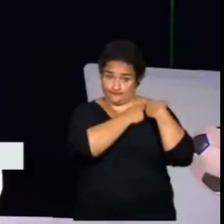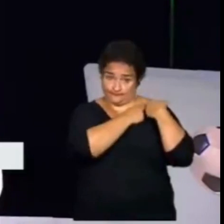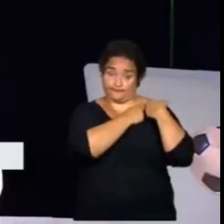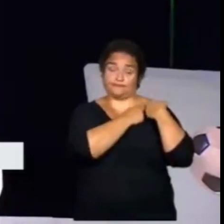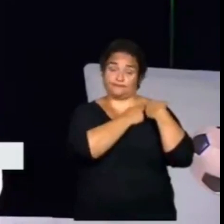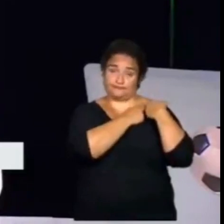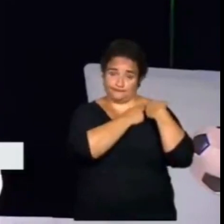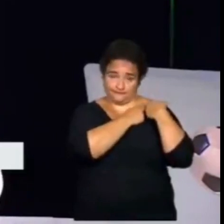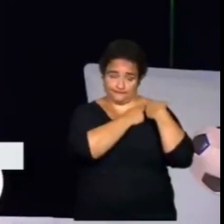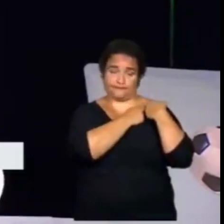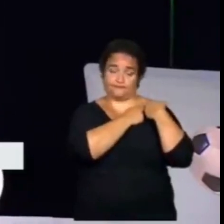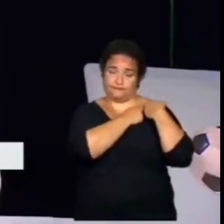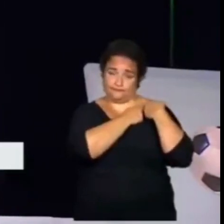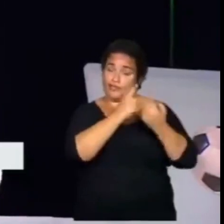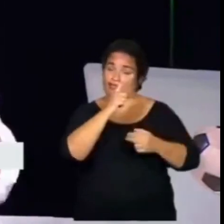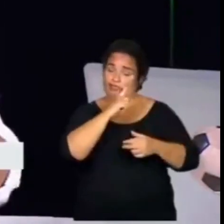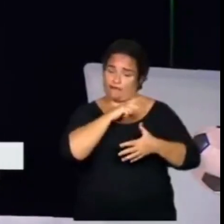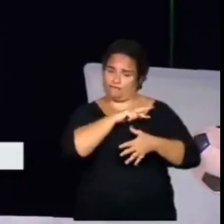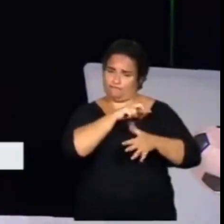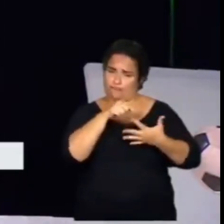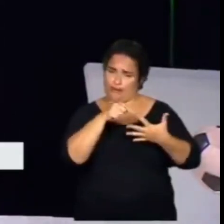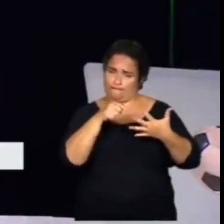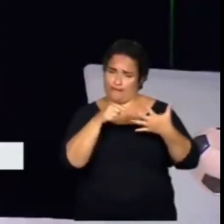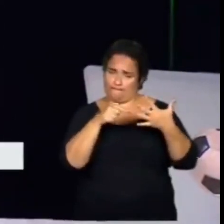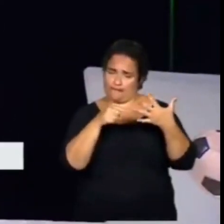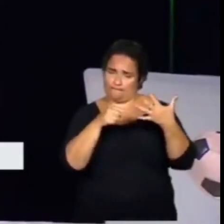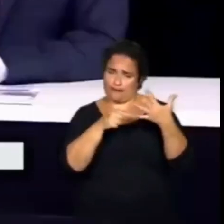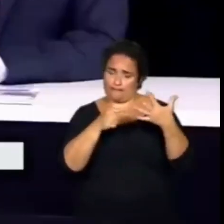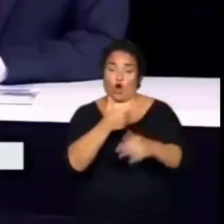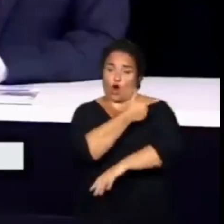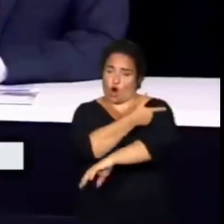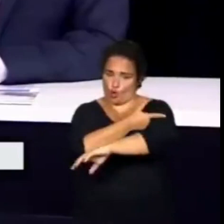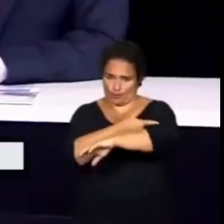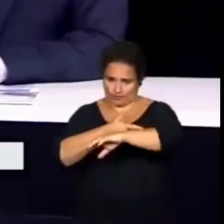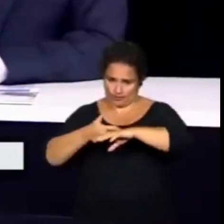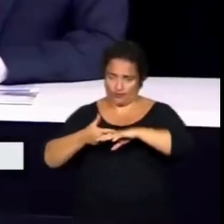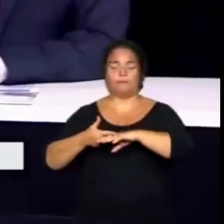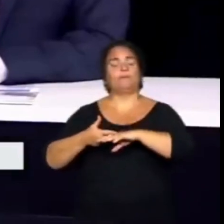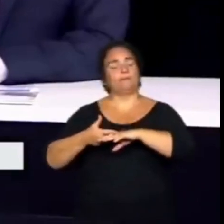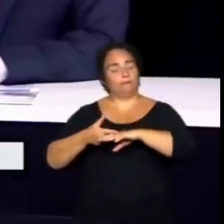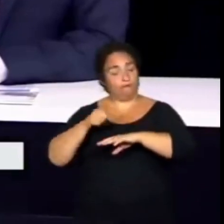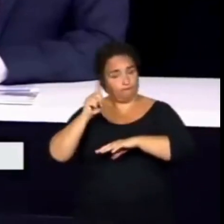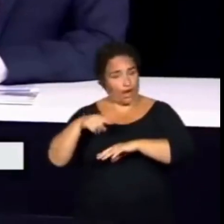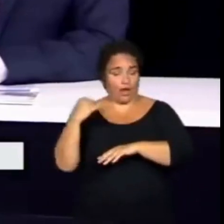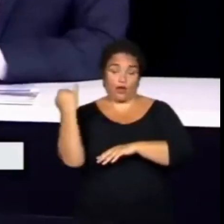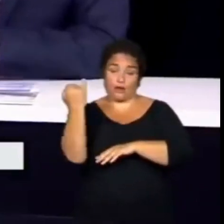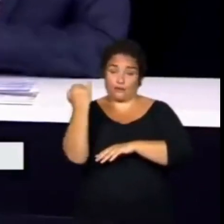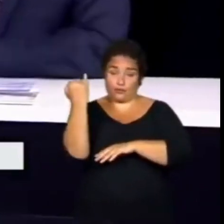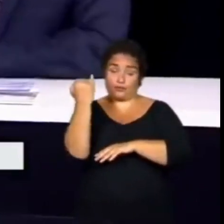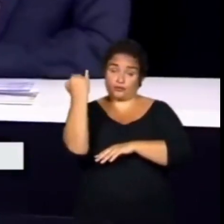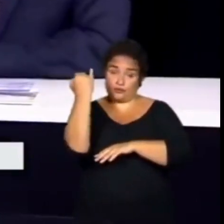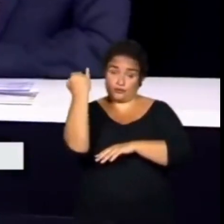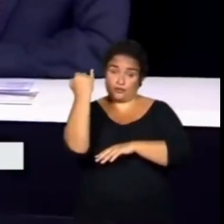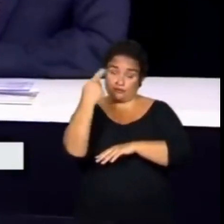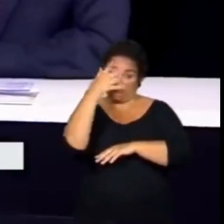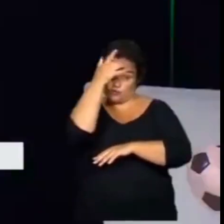responsabilidade, vem uma série de outros atributos de Comportamento. comportamento que são importantes